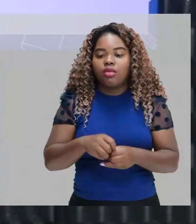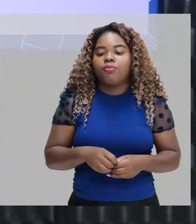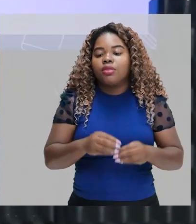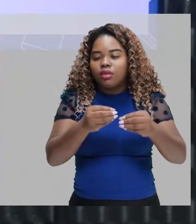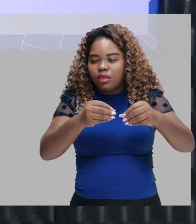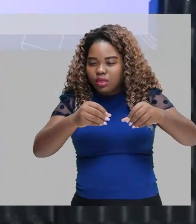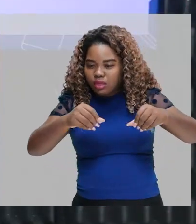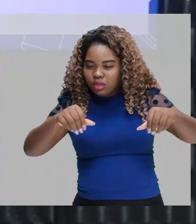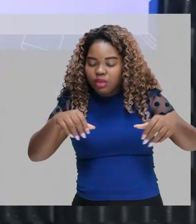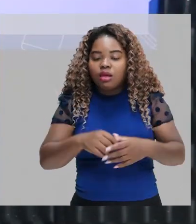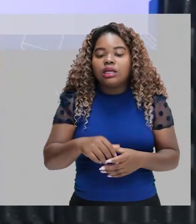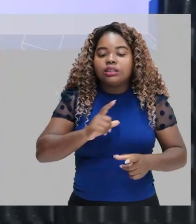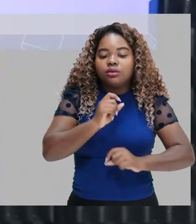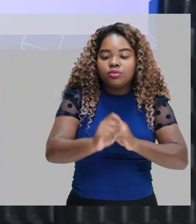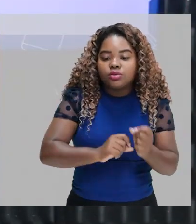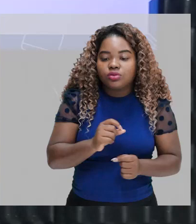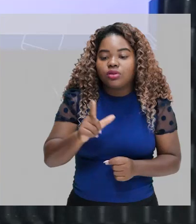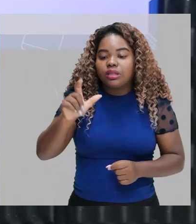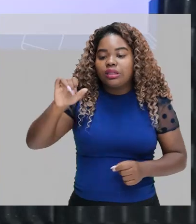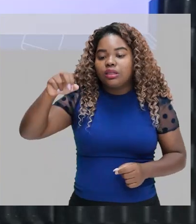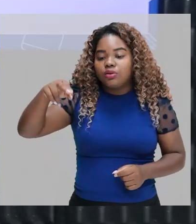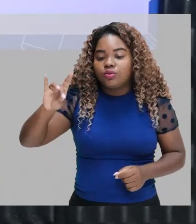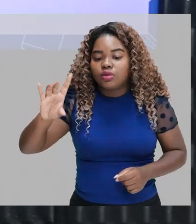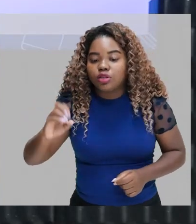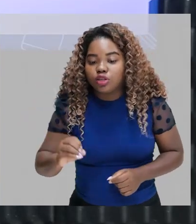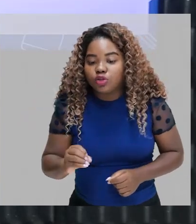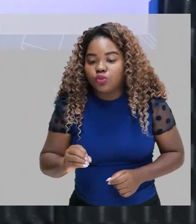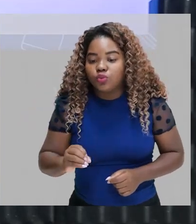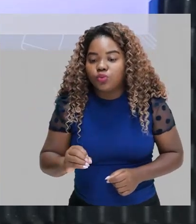por gás e líquido. Em nosso